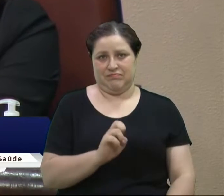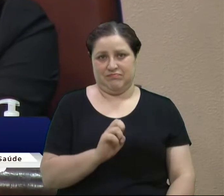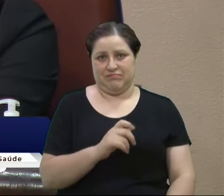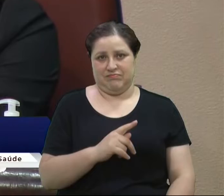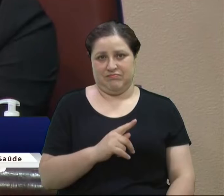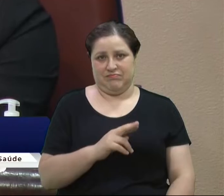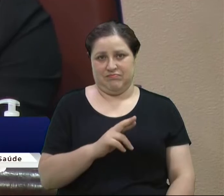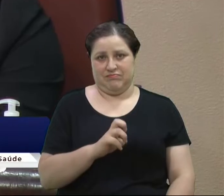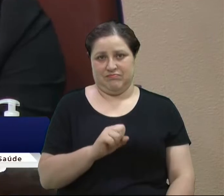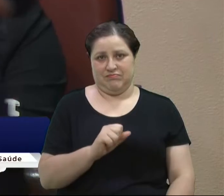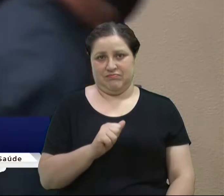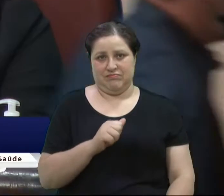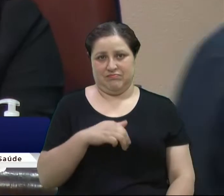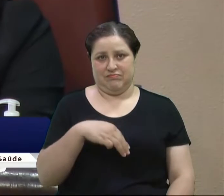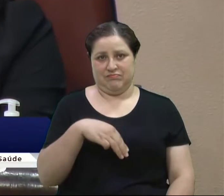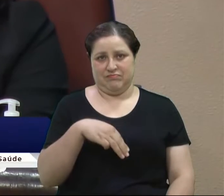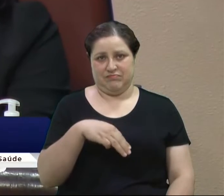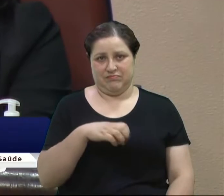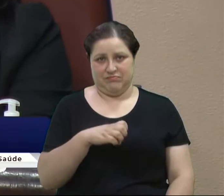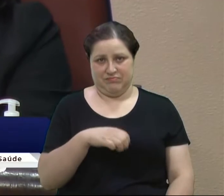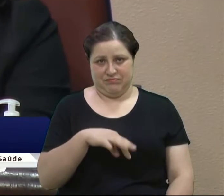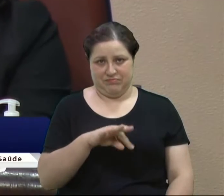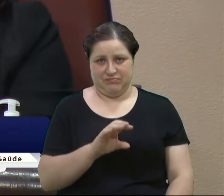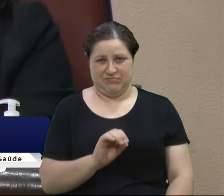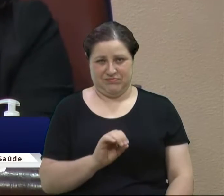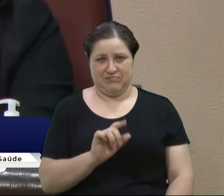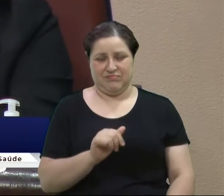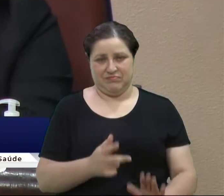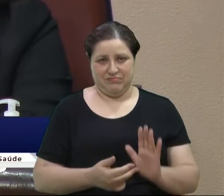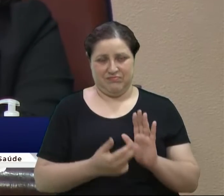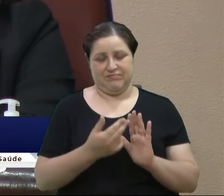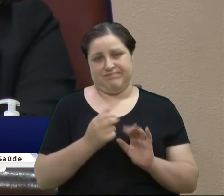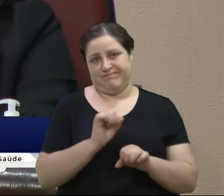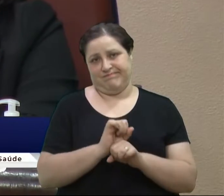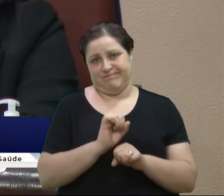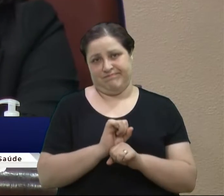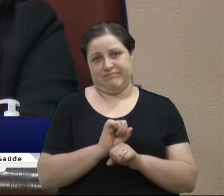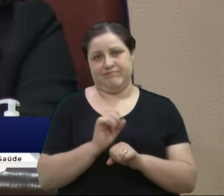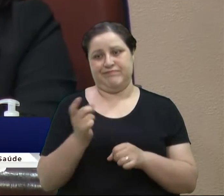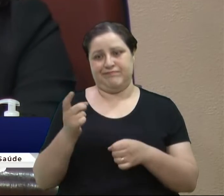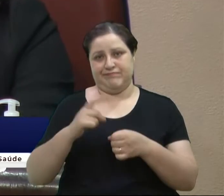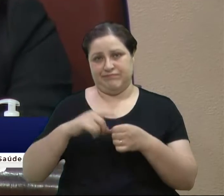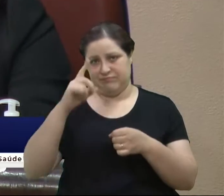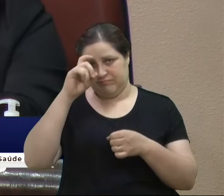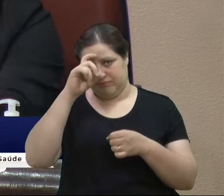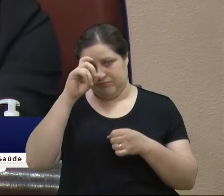e uma volta dos hospitais à específica à Covid-19, que